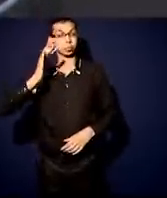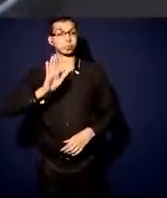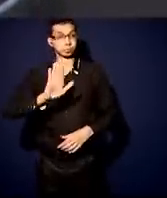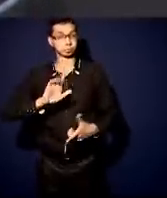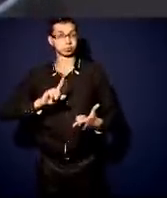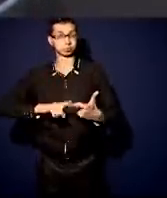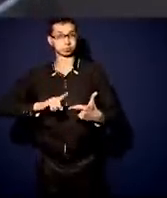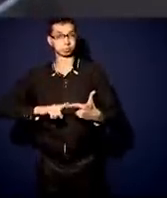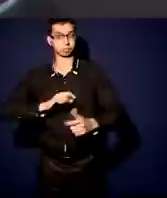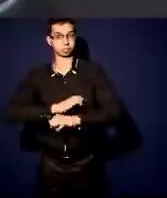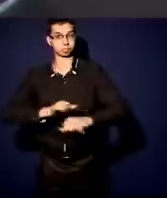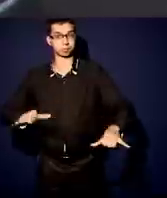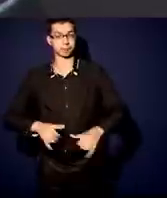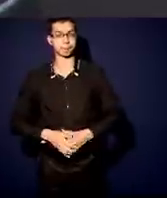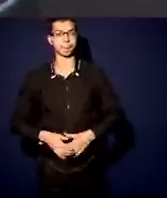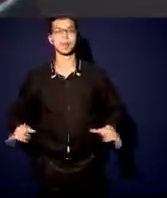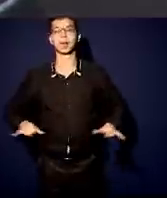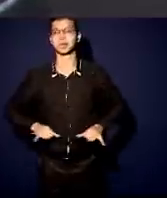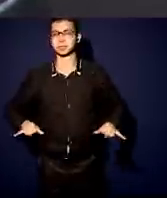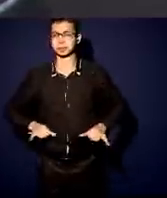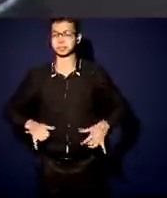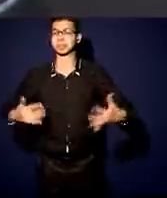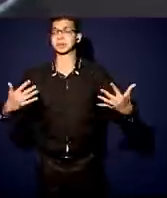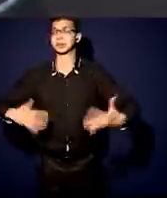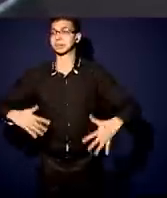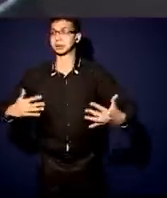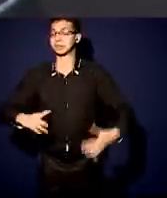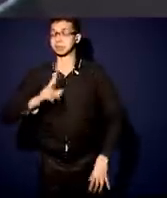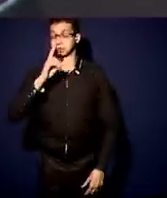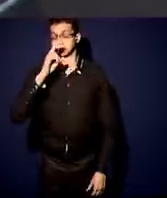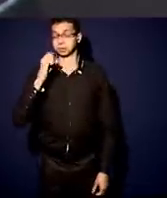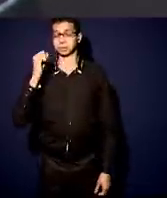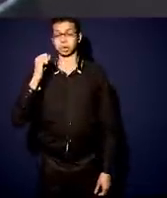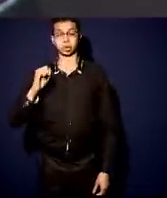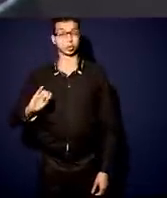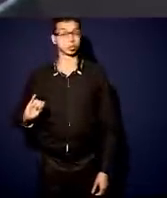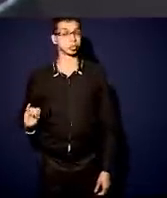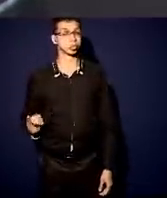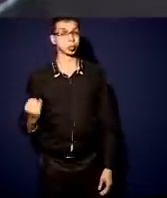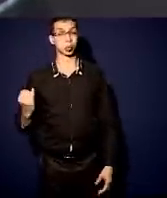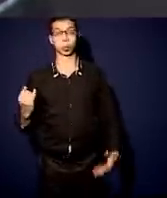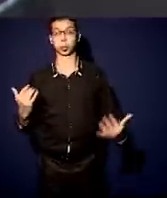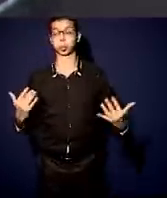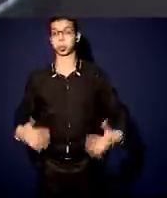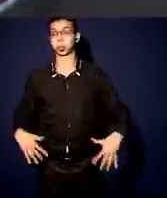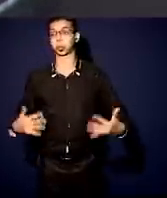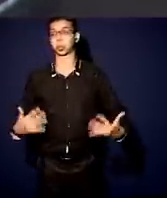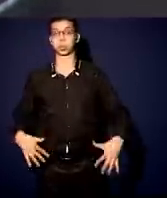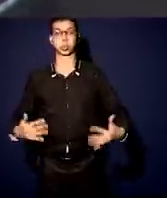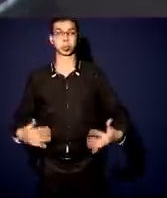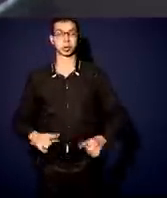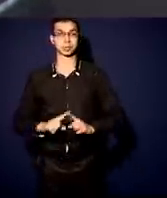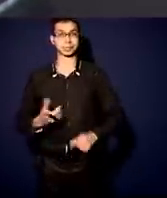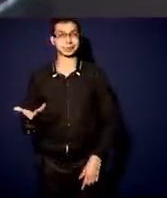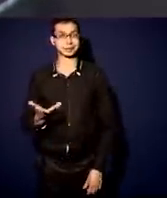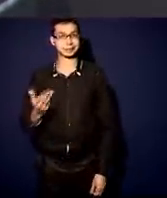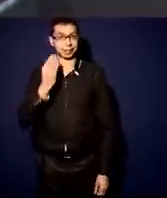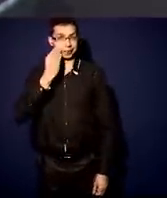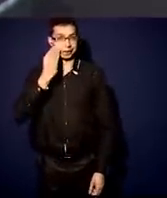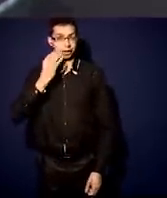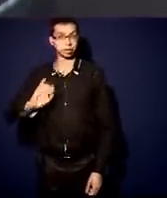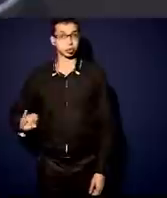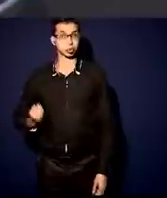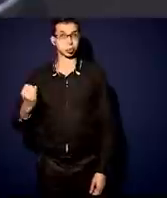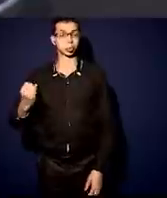ponto é sofrido alto incomoda a pressa para trazer o Júlio para baixo em geral